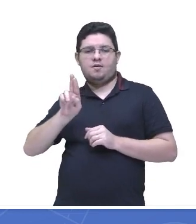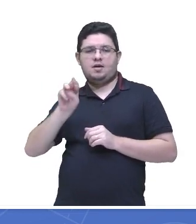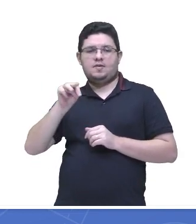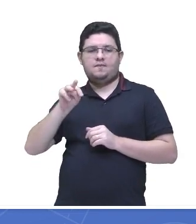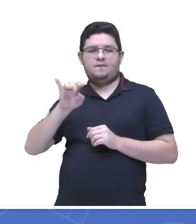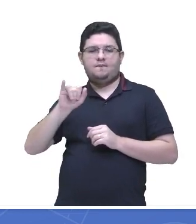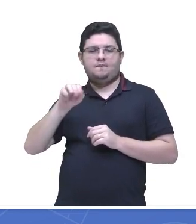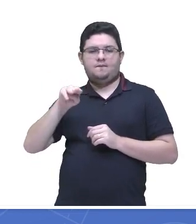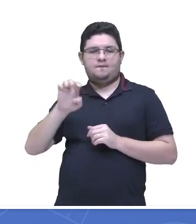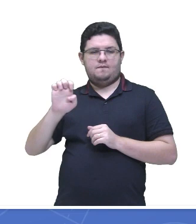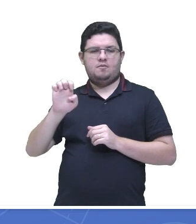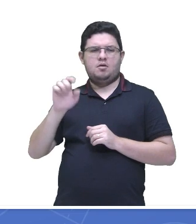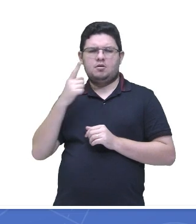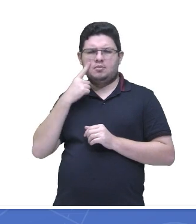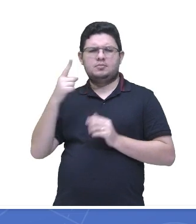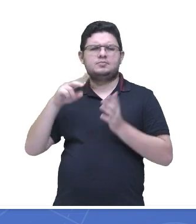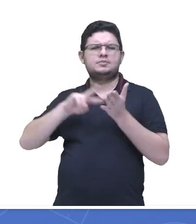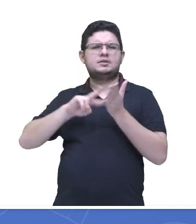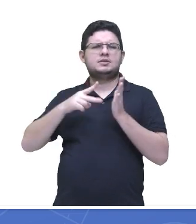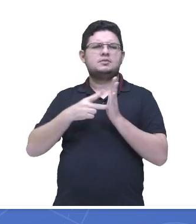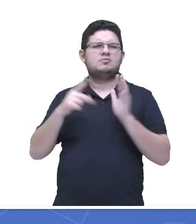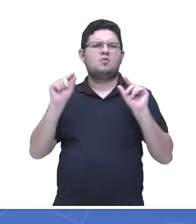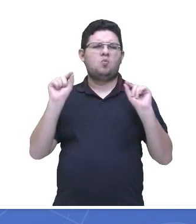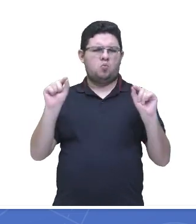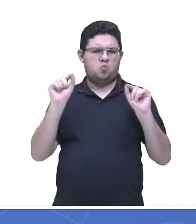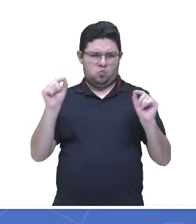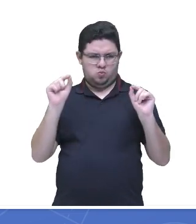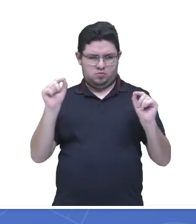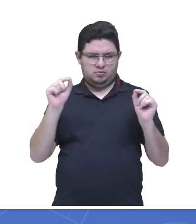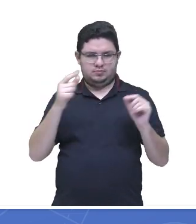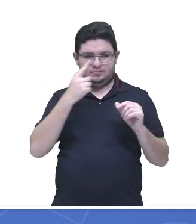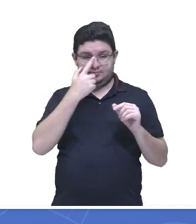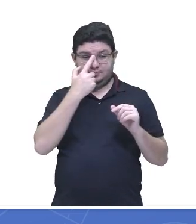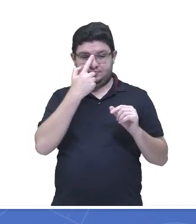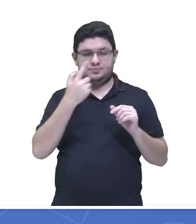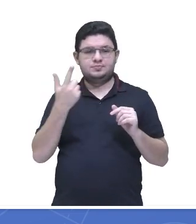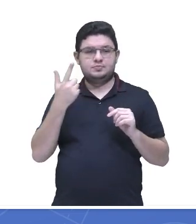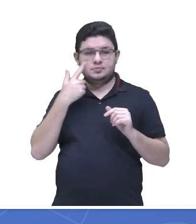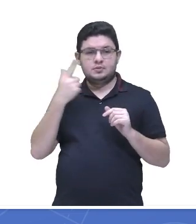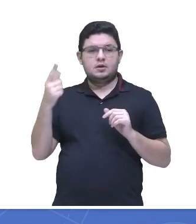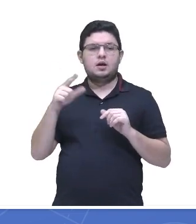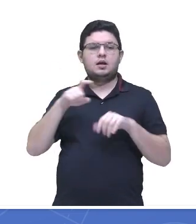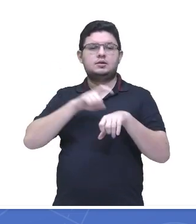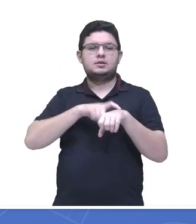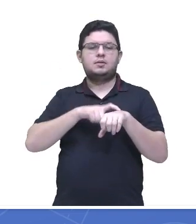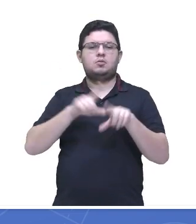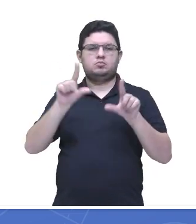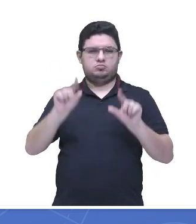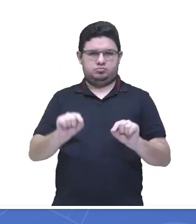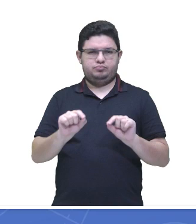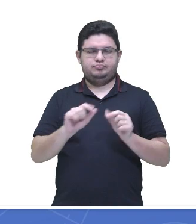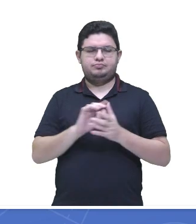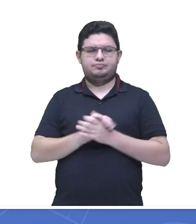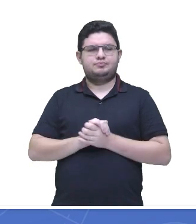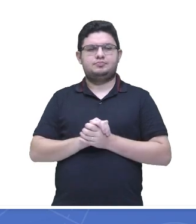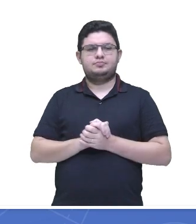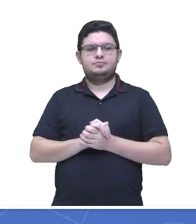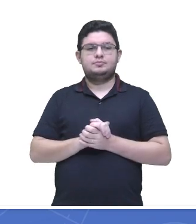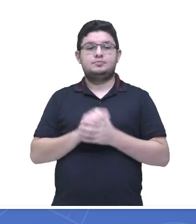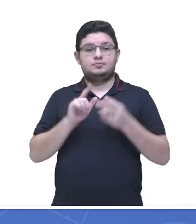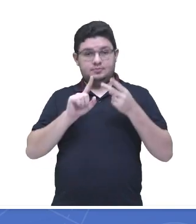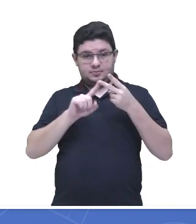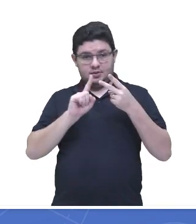que quer dizer overtime, né, que é tempo esgotado.